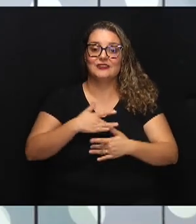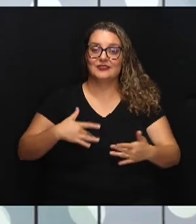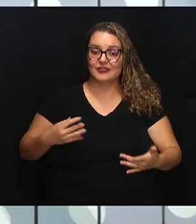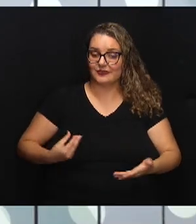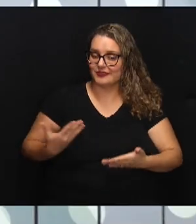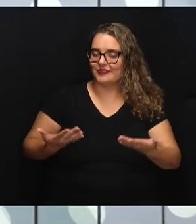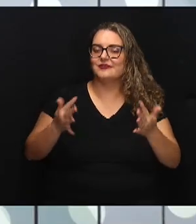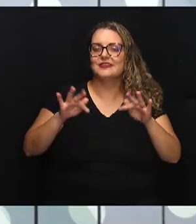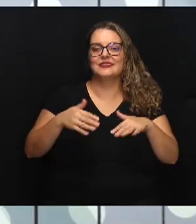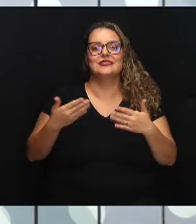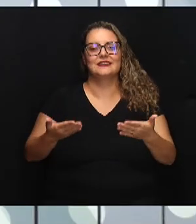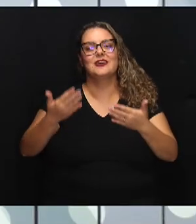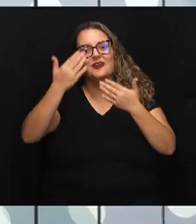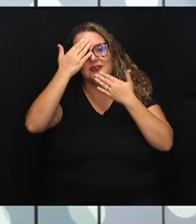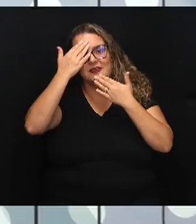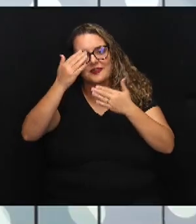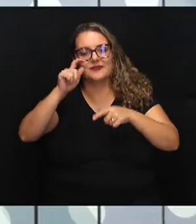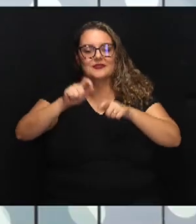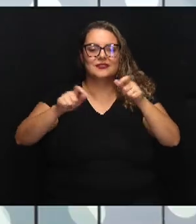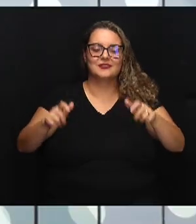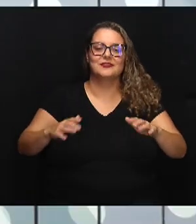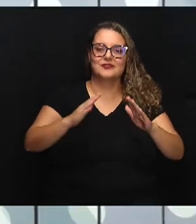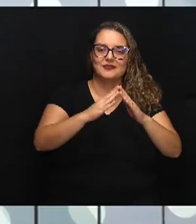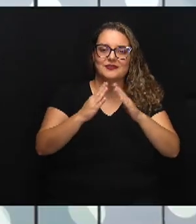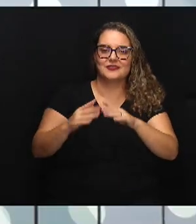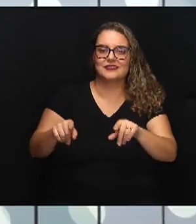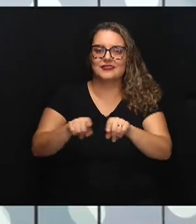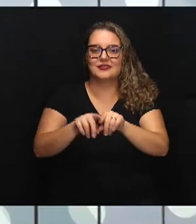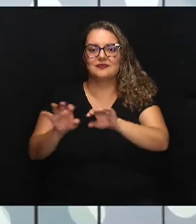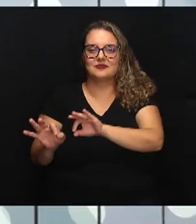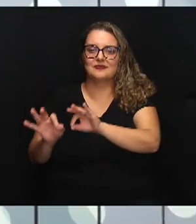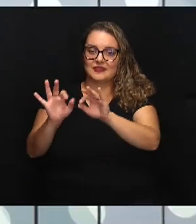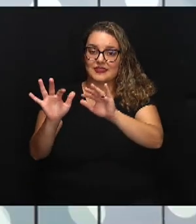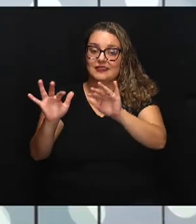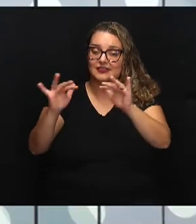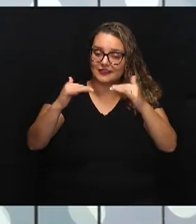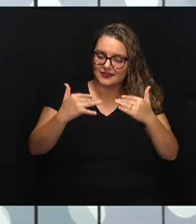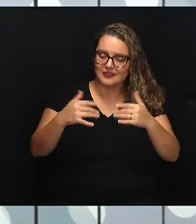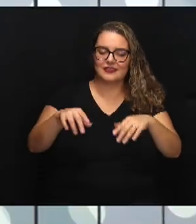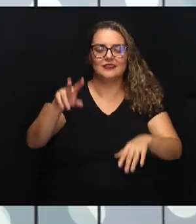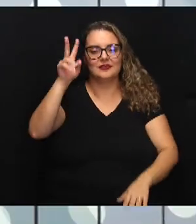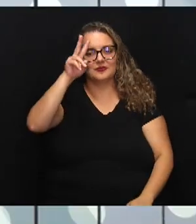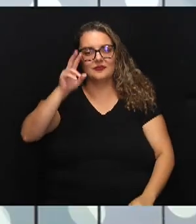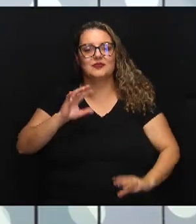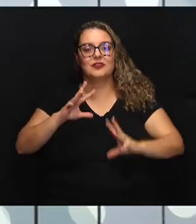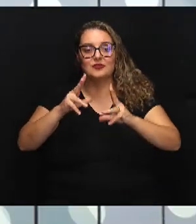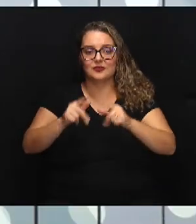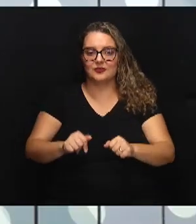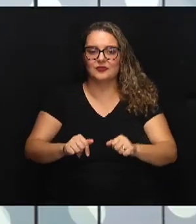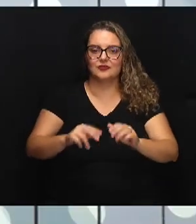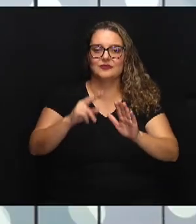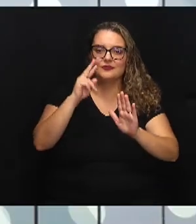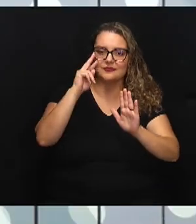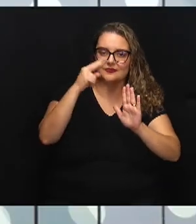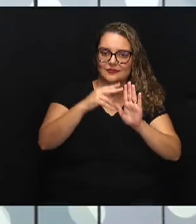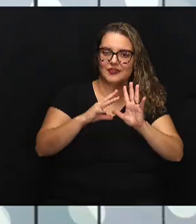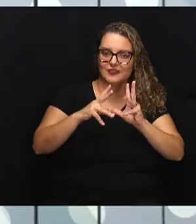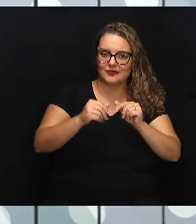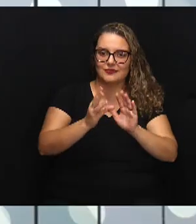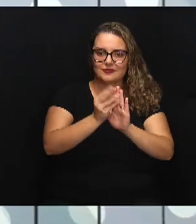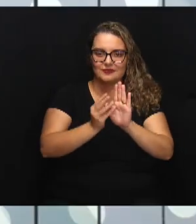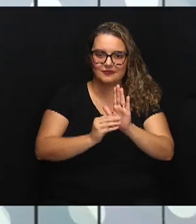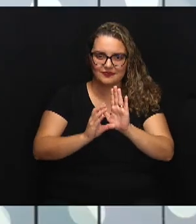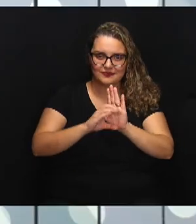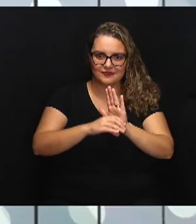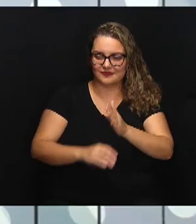fica por aqui. Obrigada ao pessoal de casa também pela companhia. Lembrando que você pode conferir todos os conteúdos no YouTube da